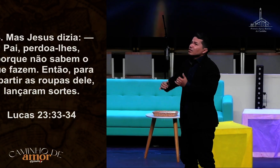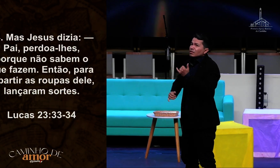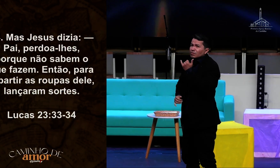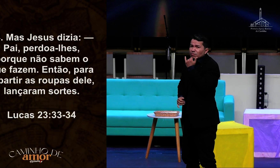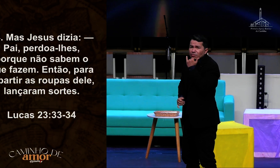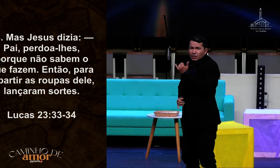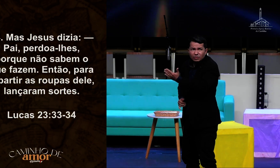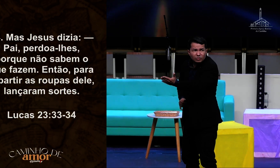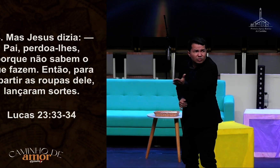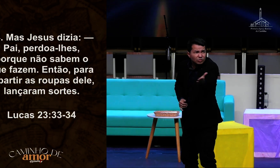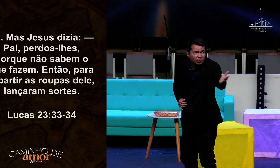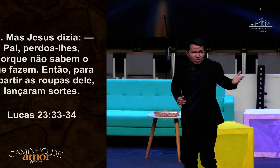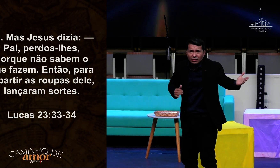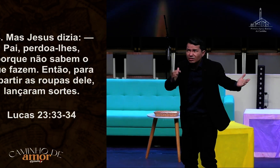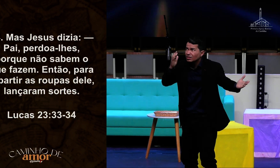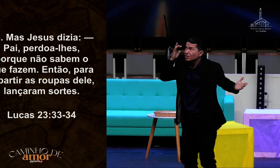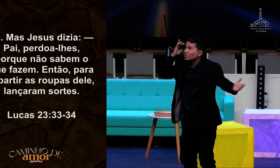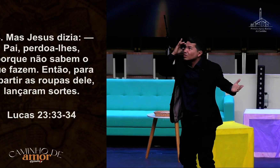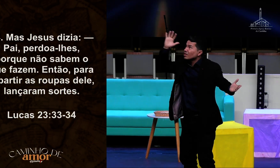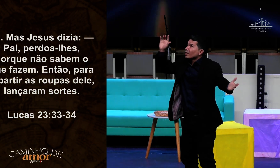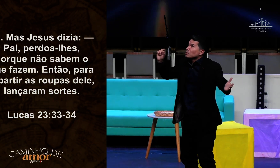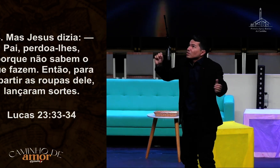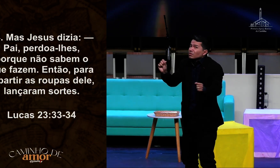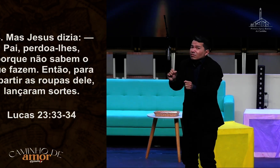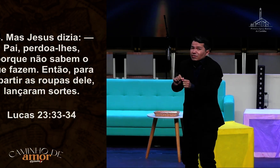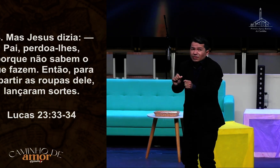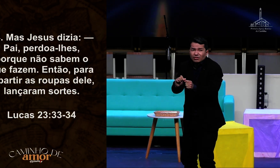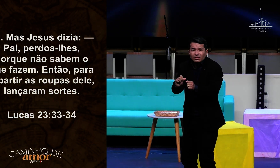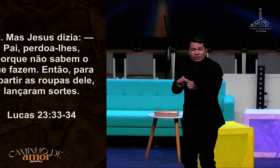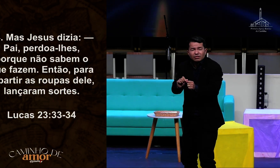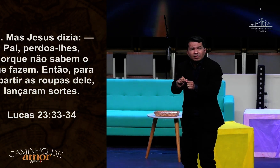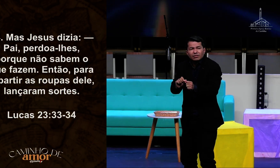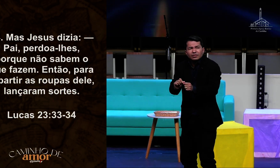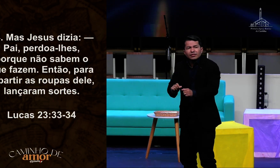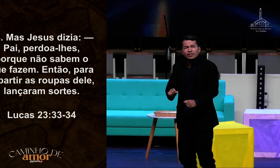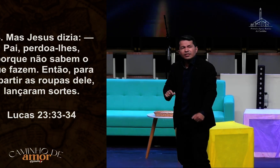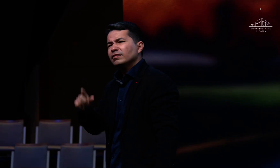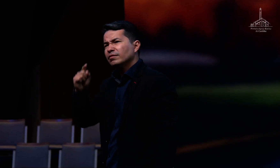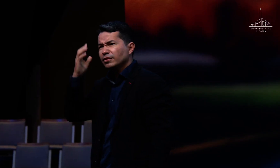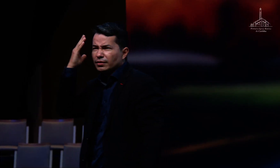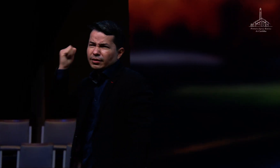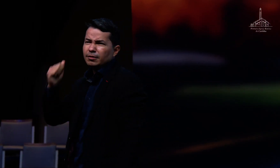perdoa-lhes, porque eles não sabem o que fazem.